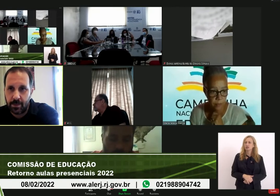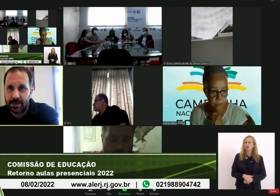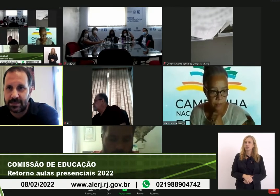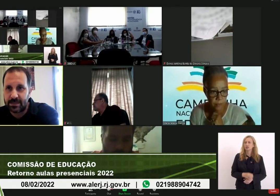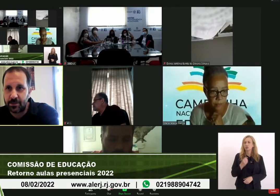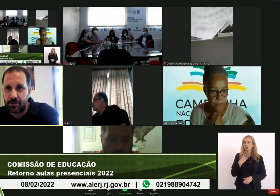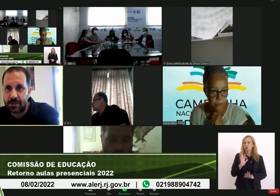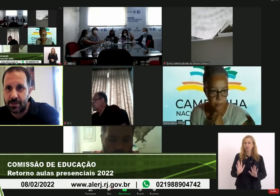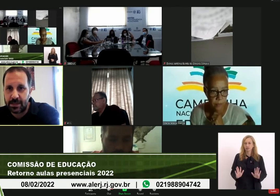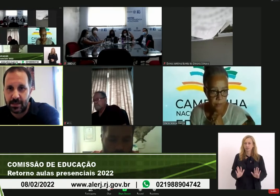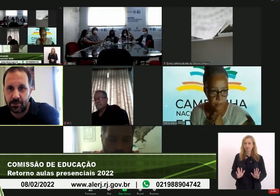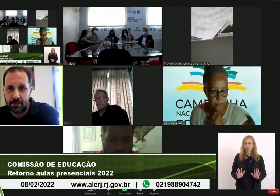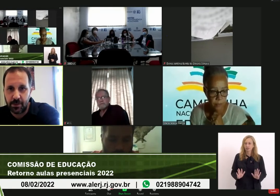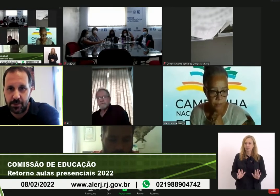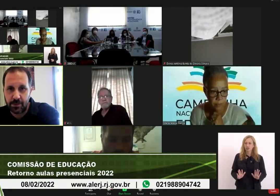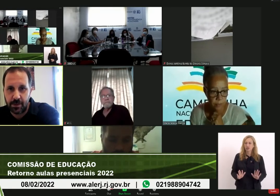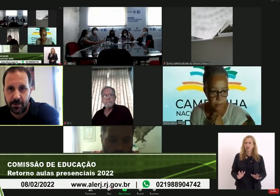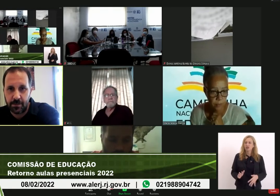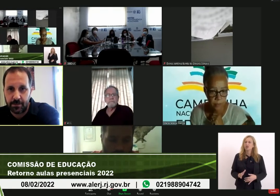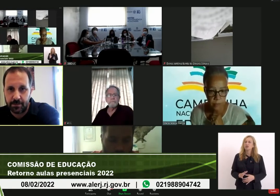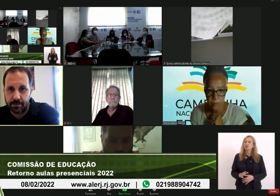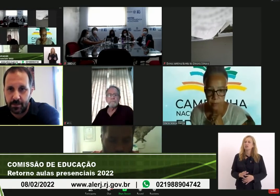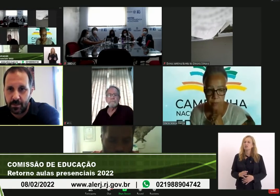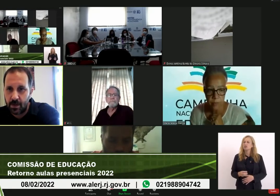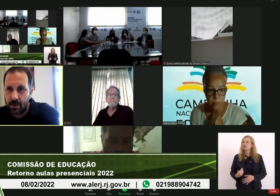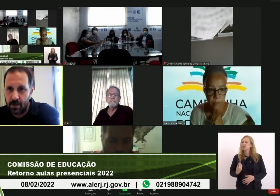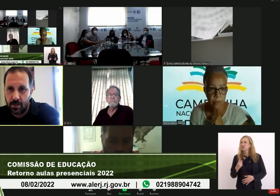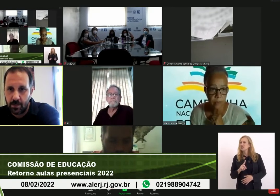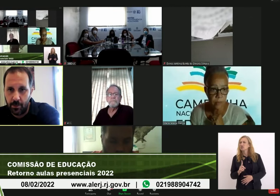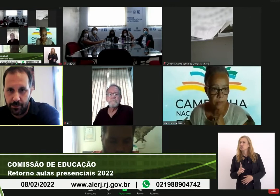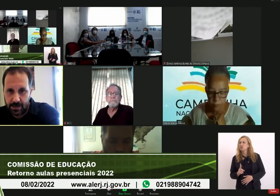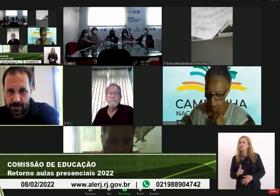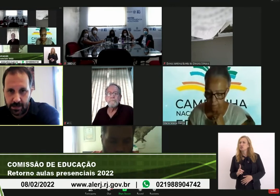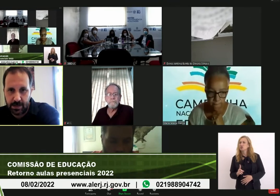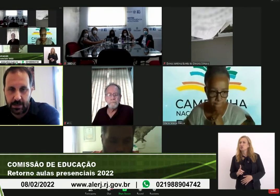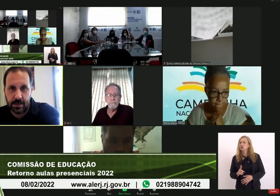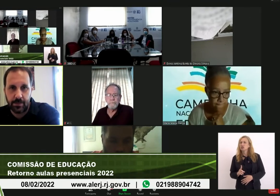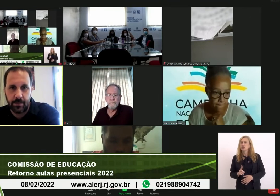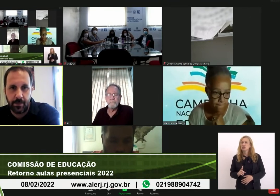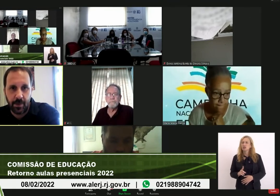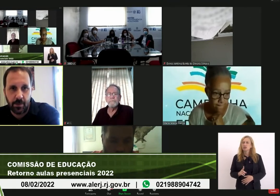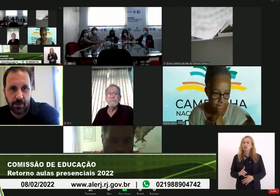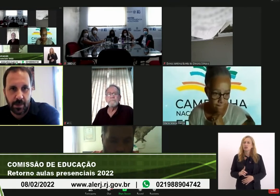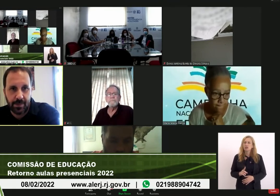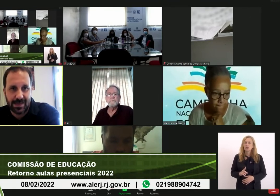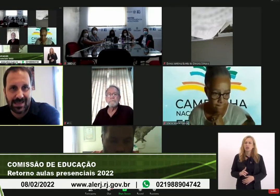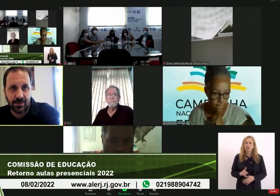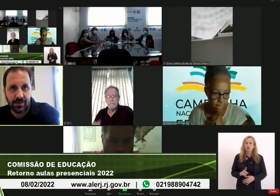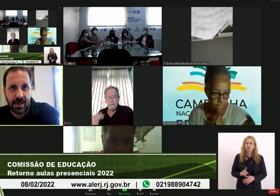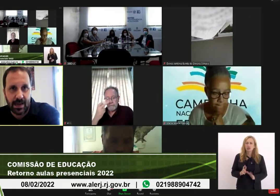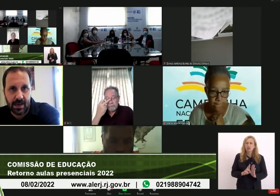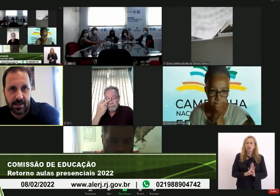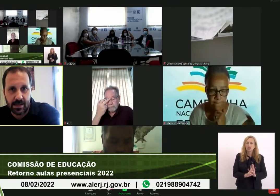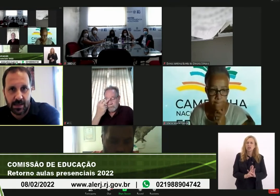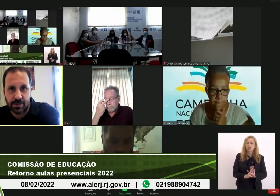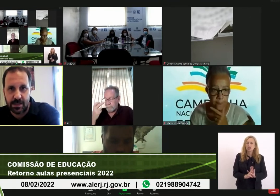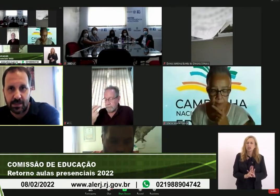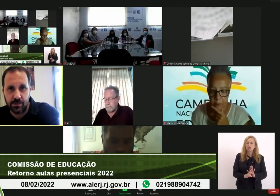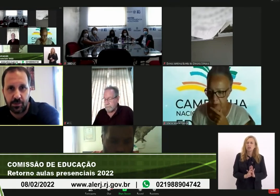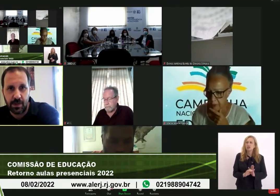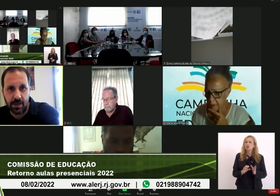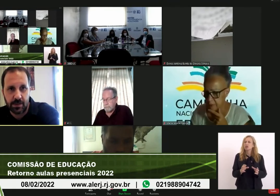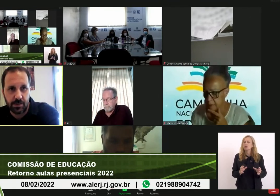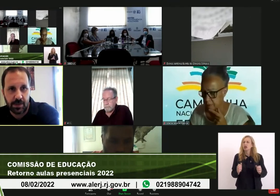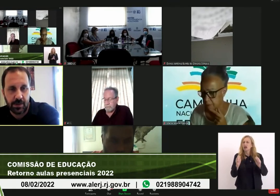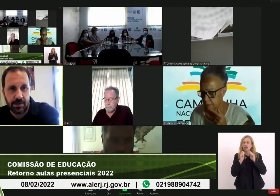Bom, a representação do Undime está aqui conosco, não. Bom, eu vi aqui também que temos uma representação da AERJ, da Associação